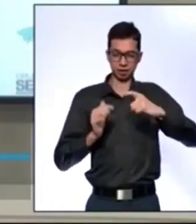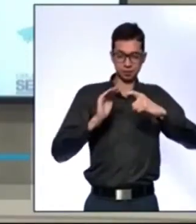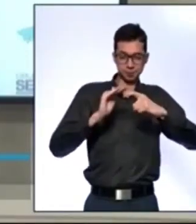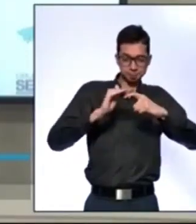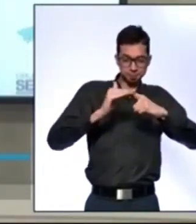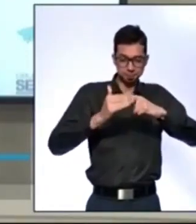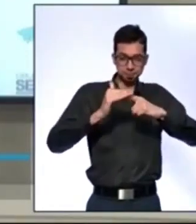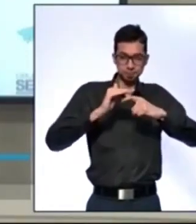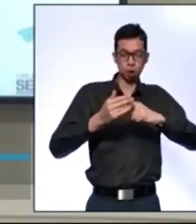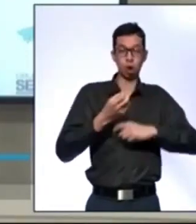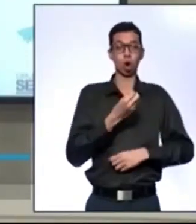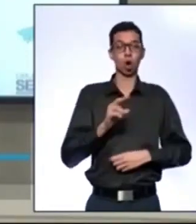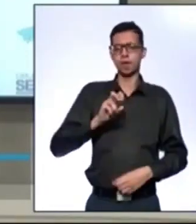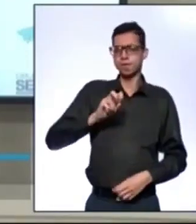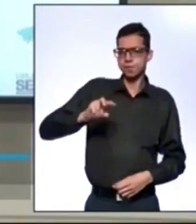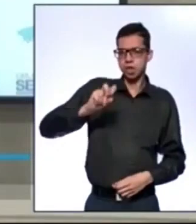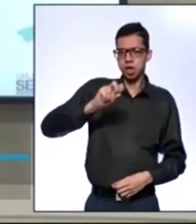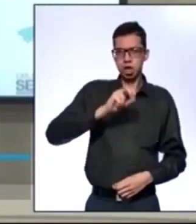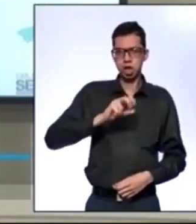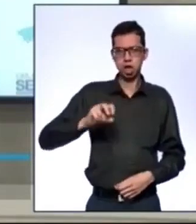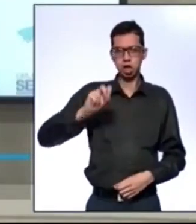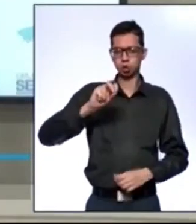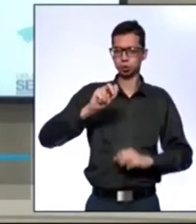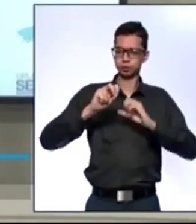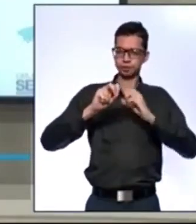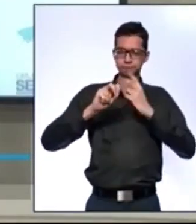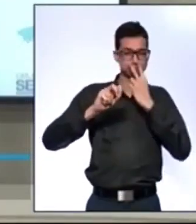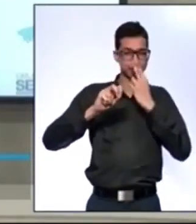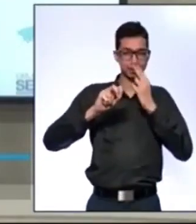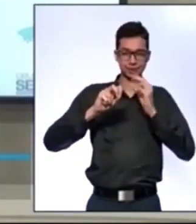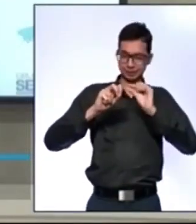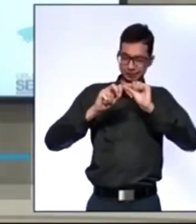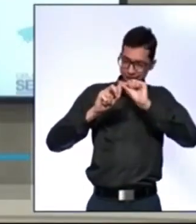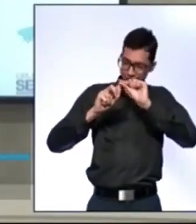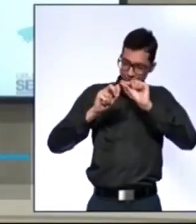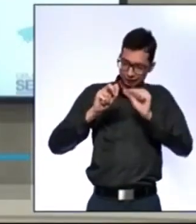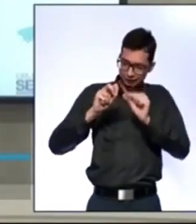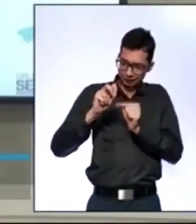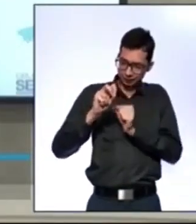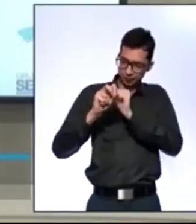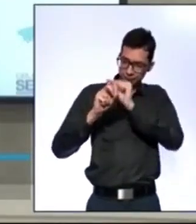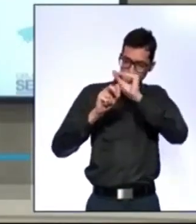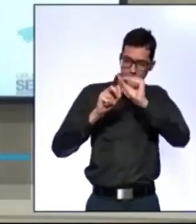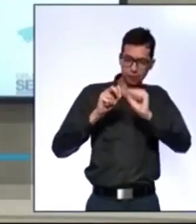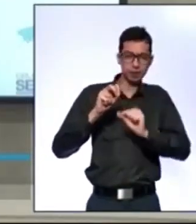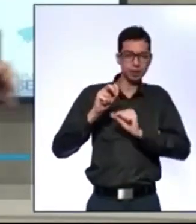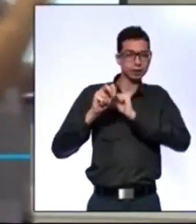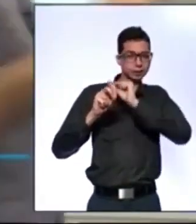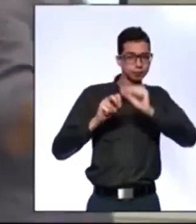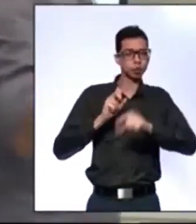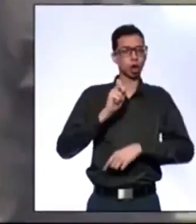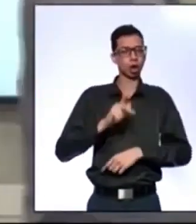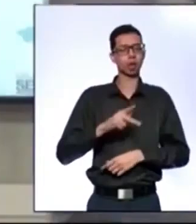vírus. Tudo bem? Nas células que compõem um